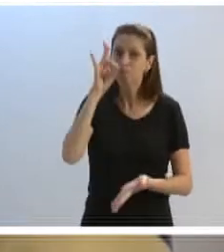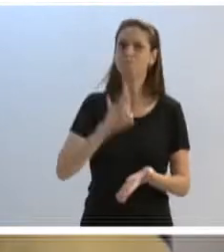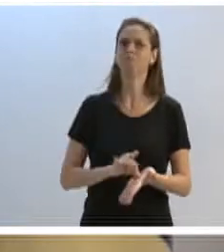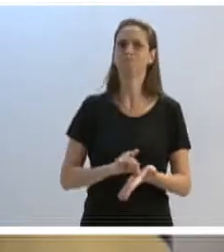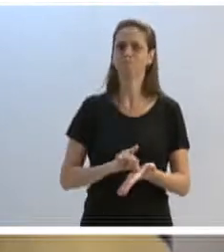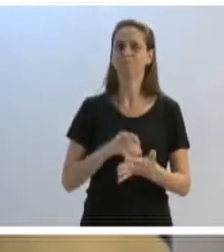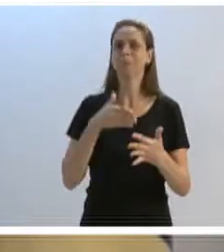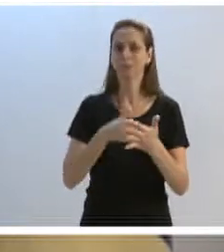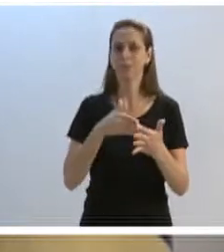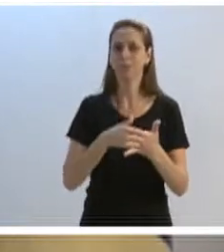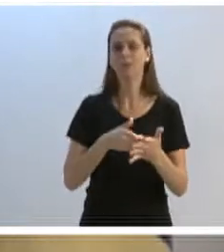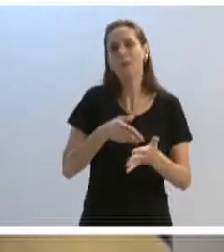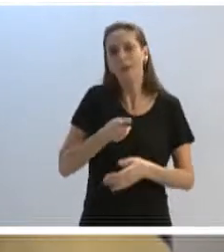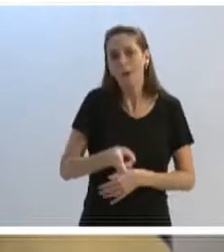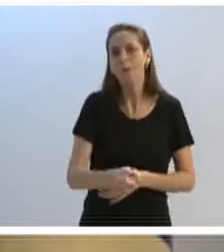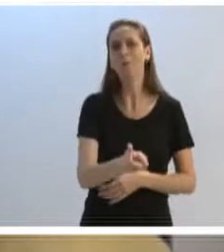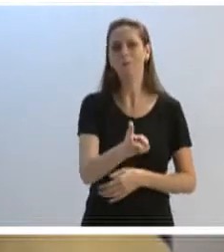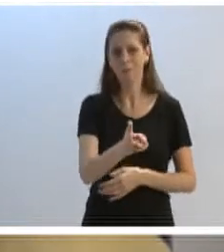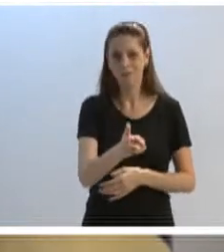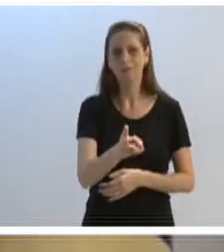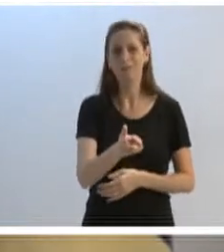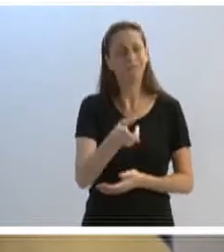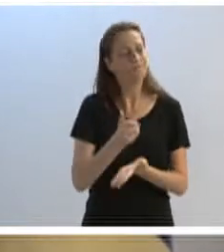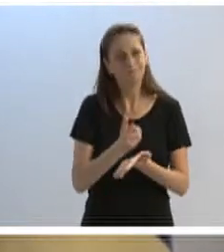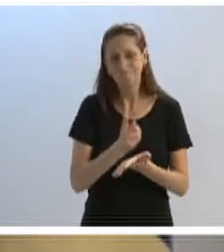definitiva ou permanente,